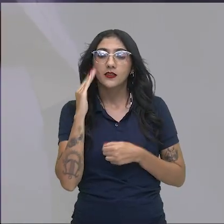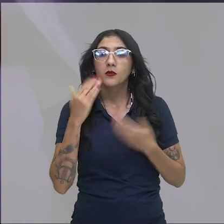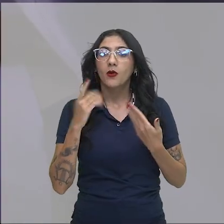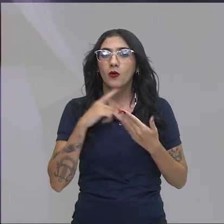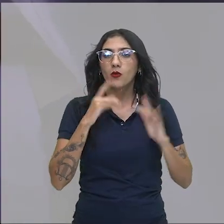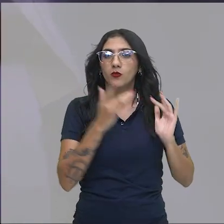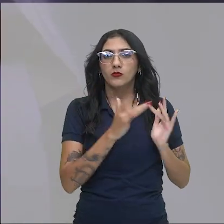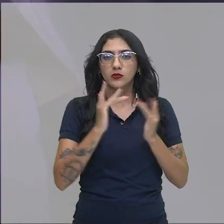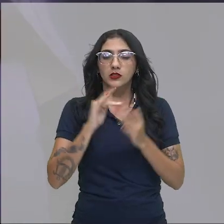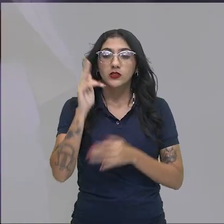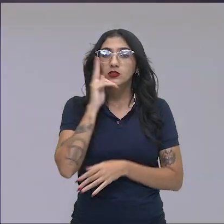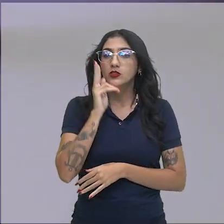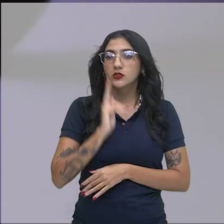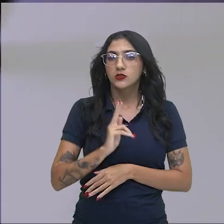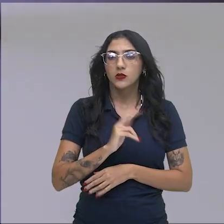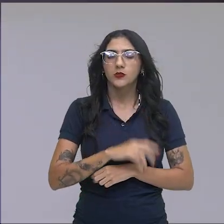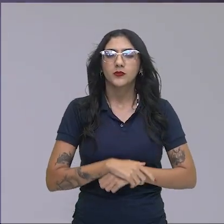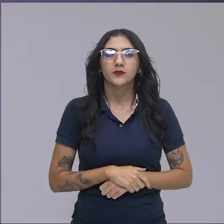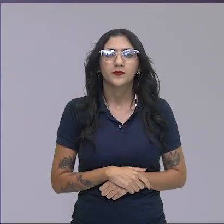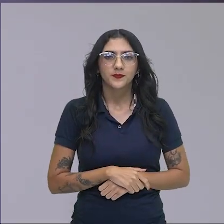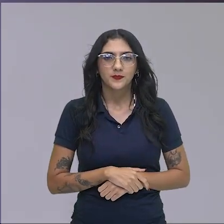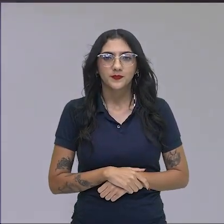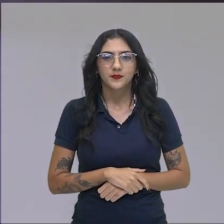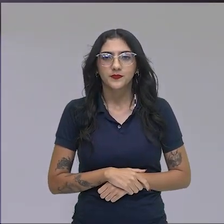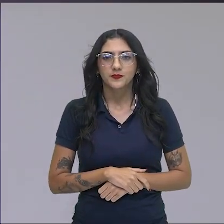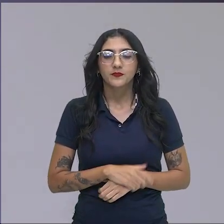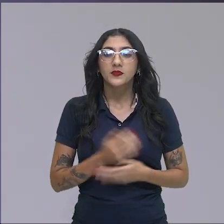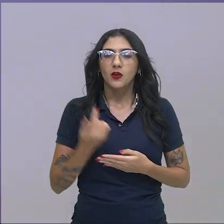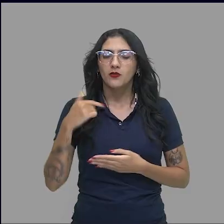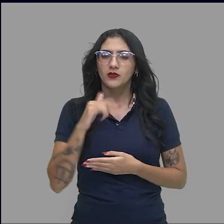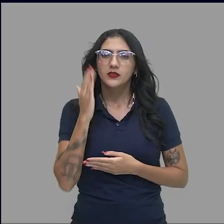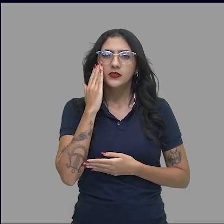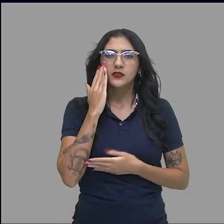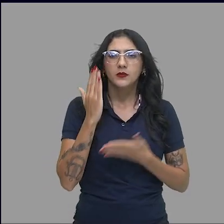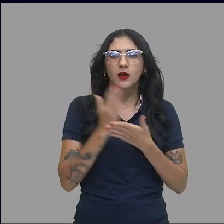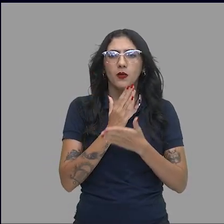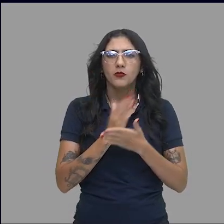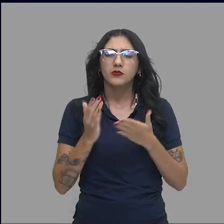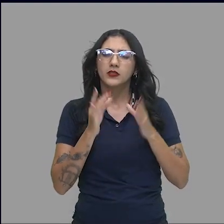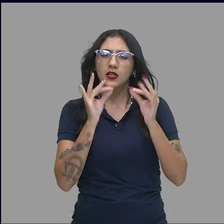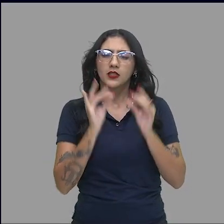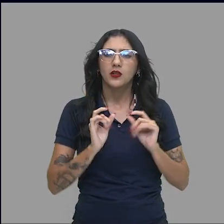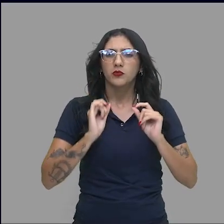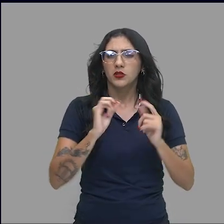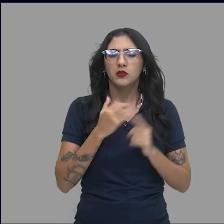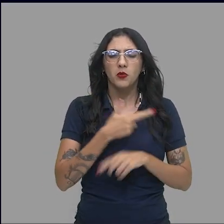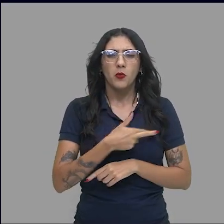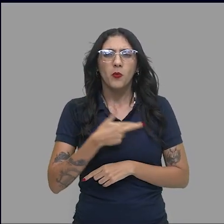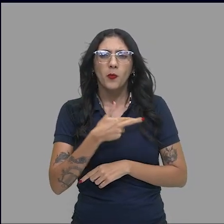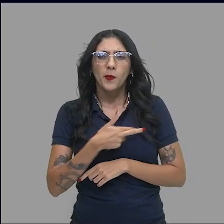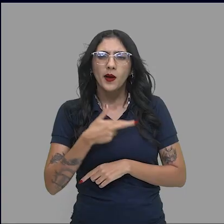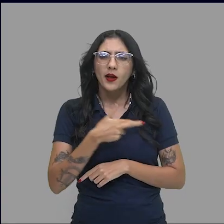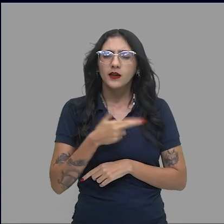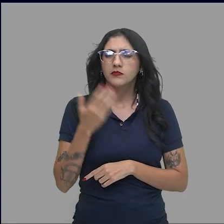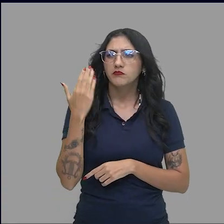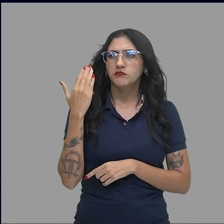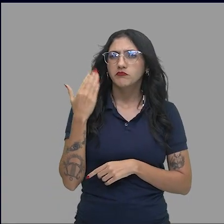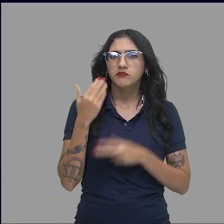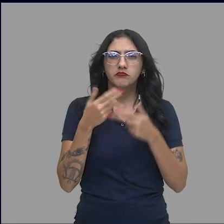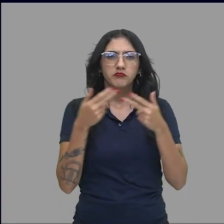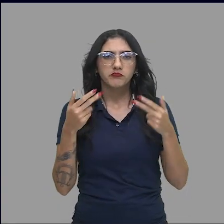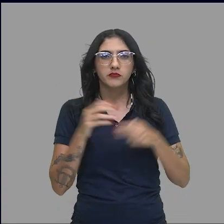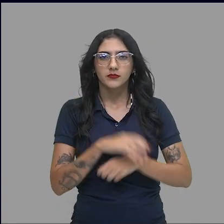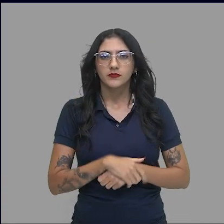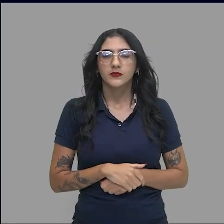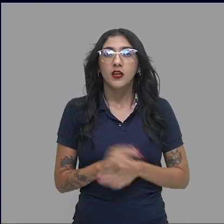do autor e da obra. Vocês podem observar que alguns falam sobre melancolia, provavelmente passou por algo assim.